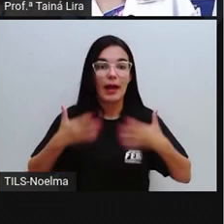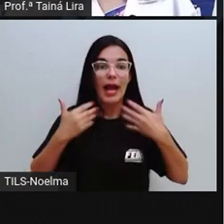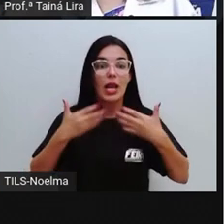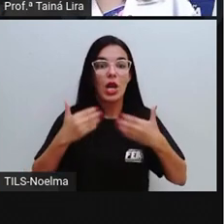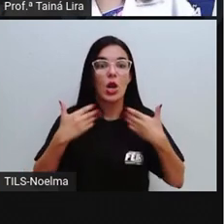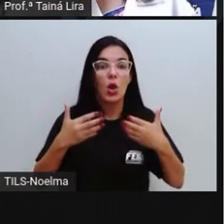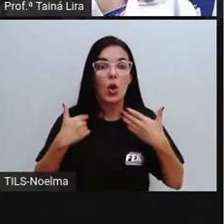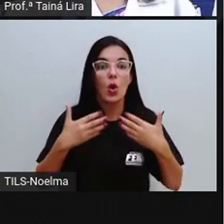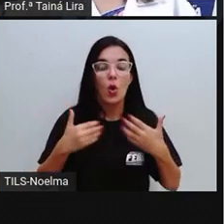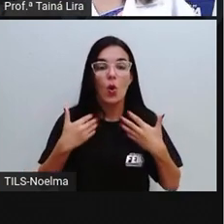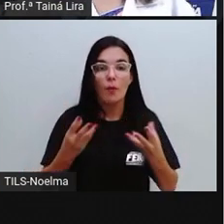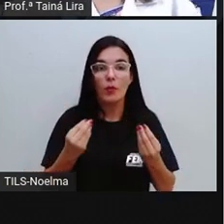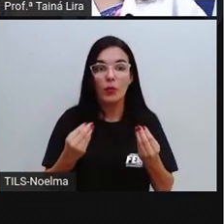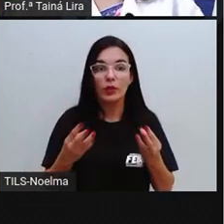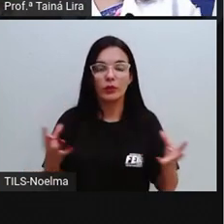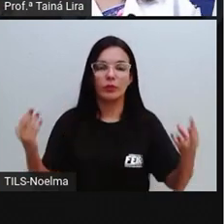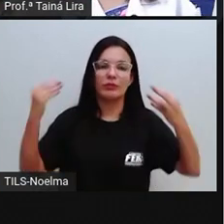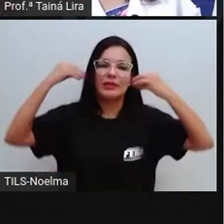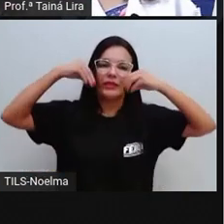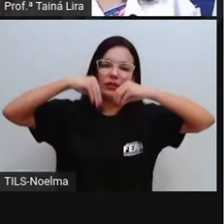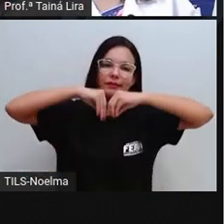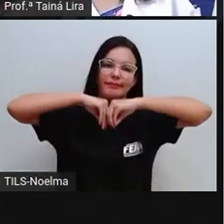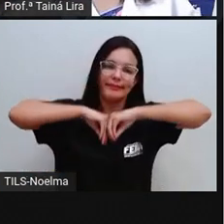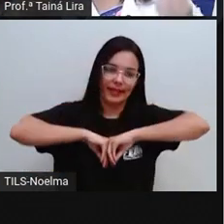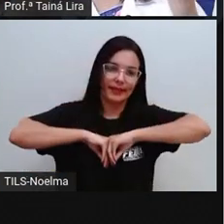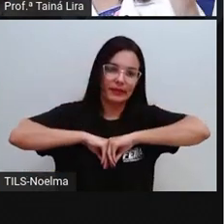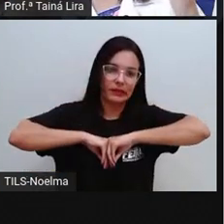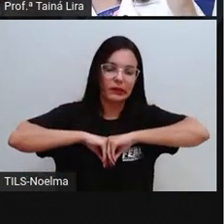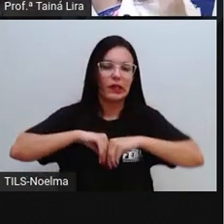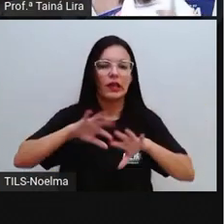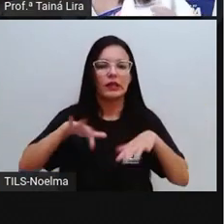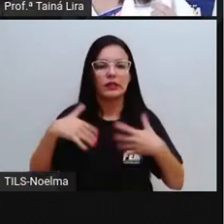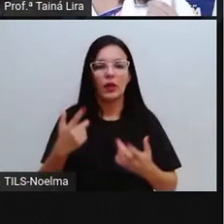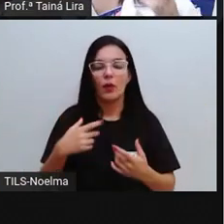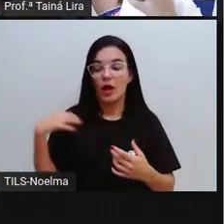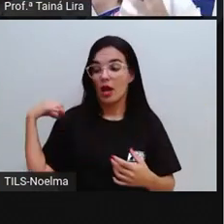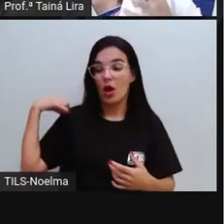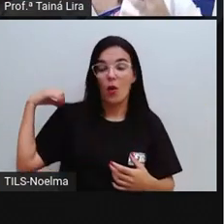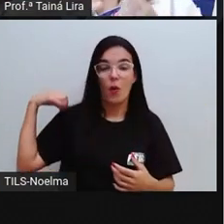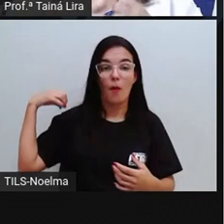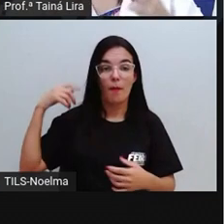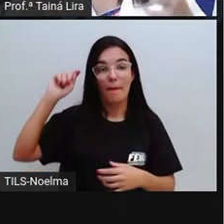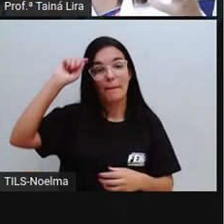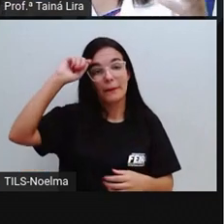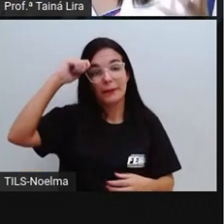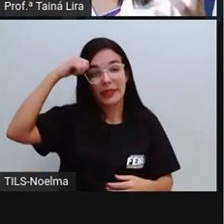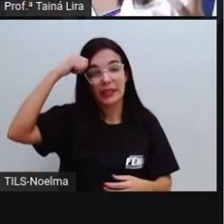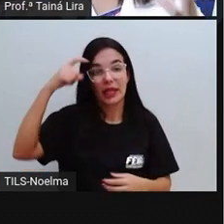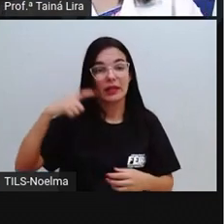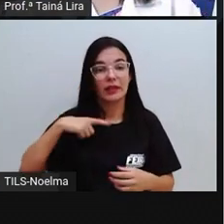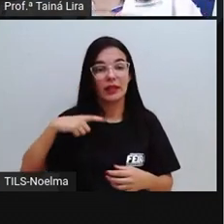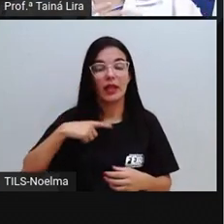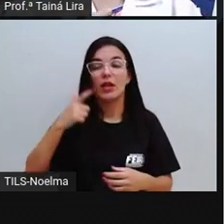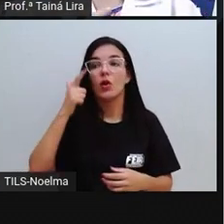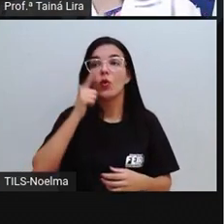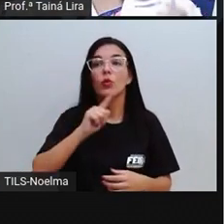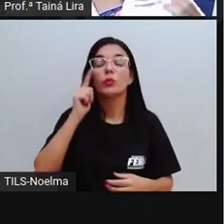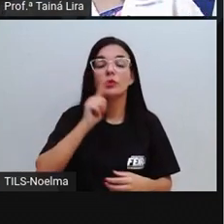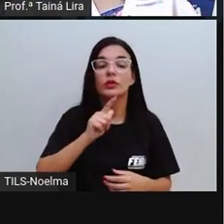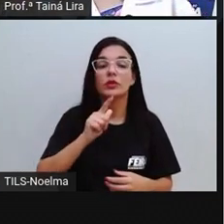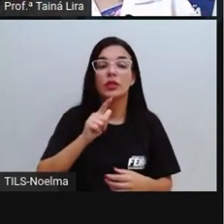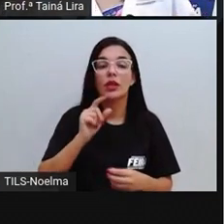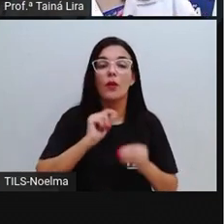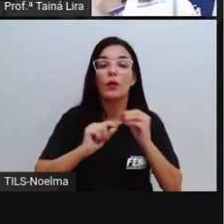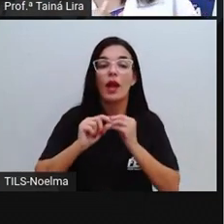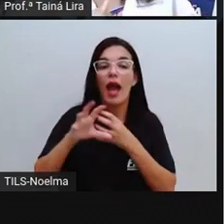mais escuro, o que, é que vai acontecer, Pro? A cor escura ela tem a capacidade de absorver esse